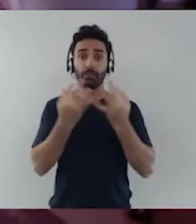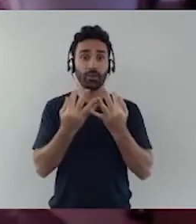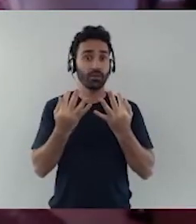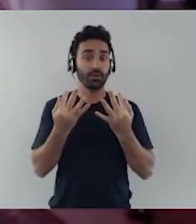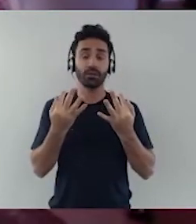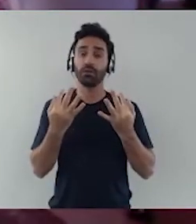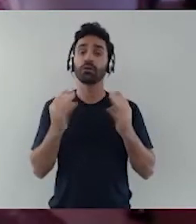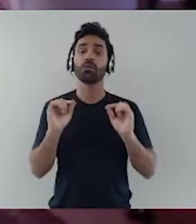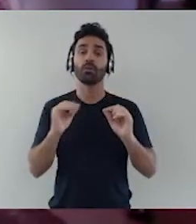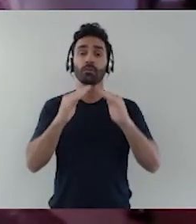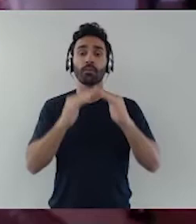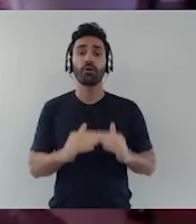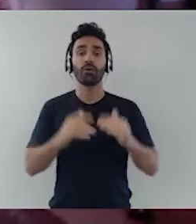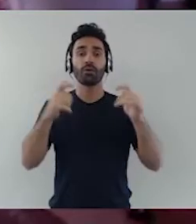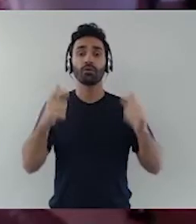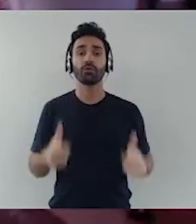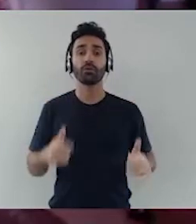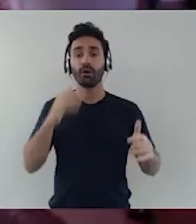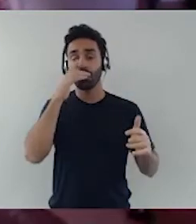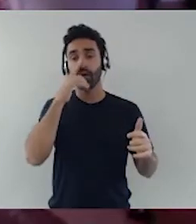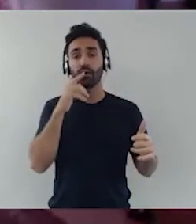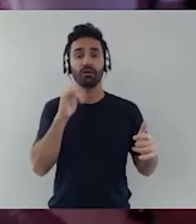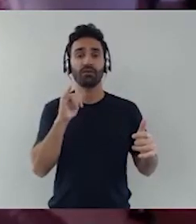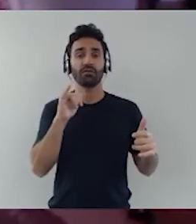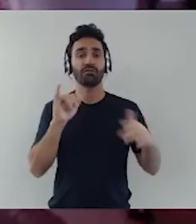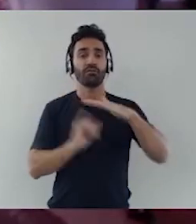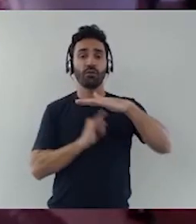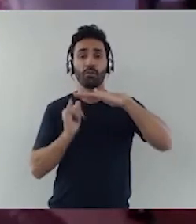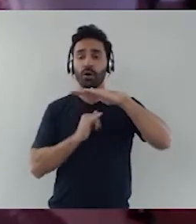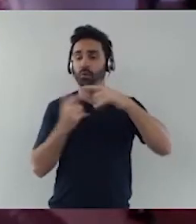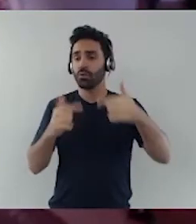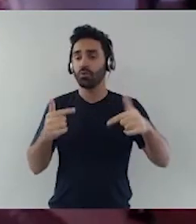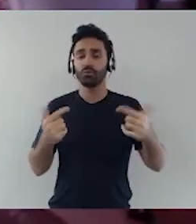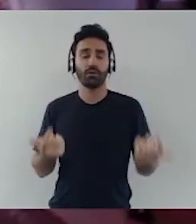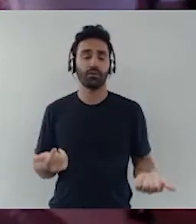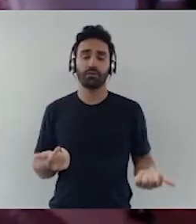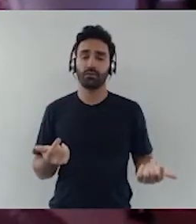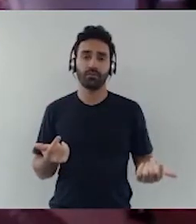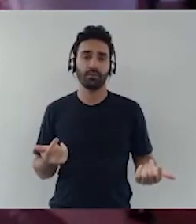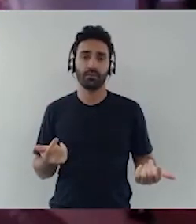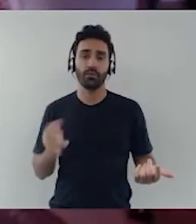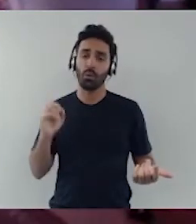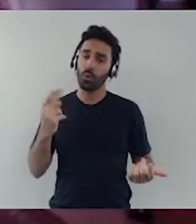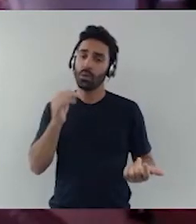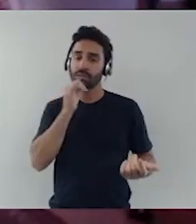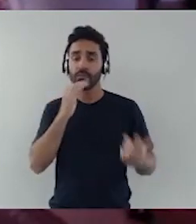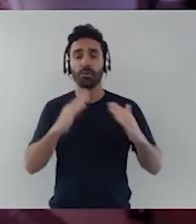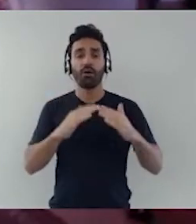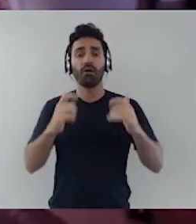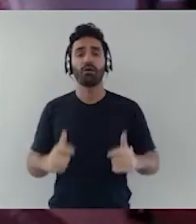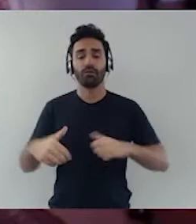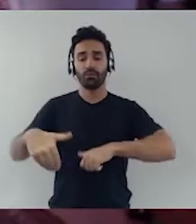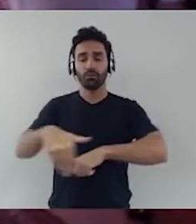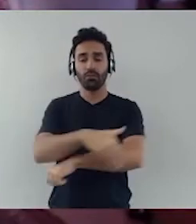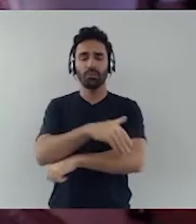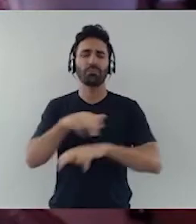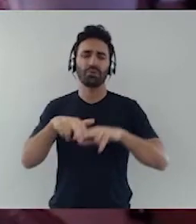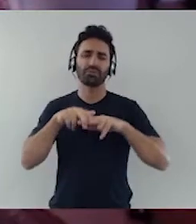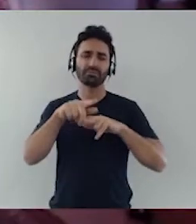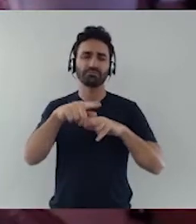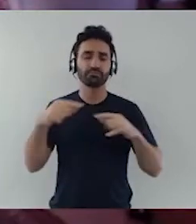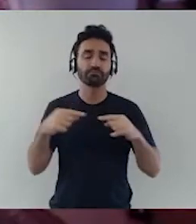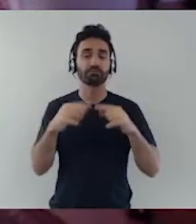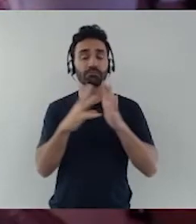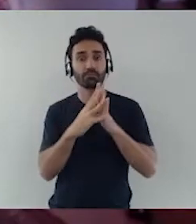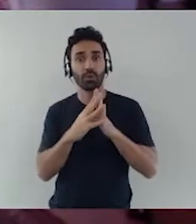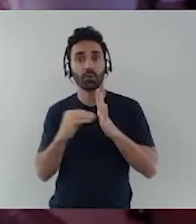em assentamentos informais e outras formas de moradia precárias, quando não nas ruas. Esse modelo tem determinado como